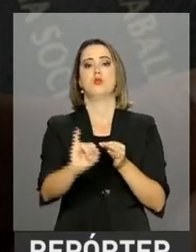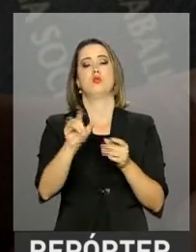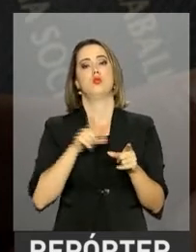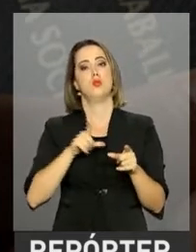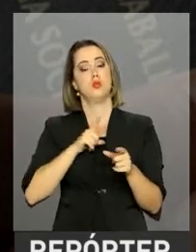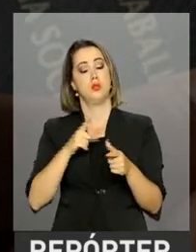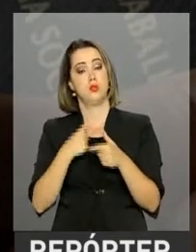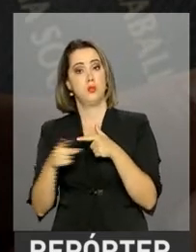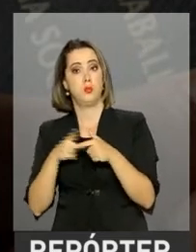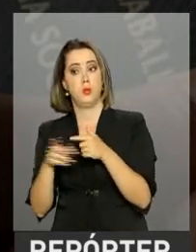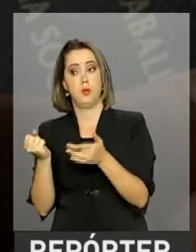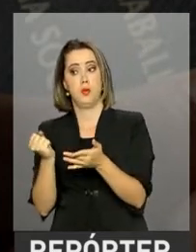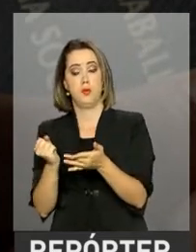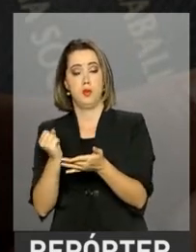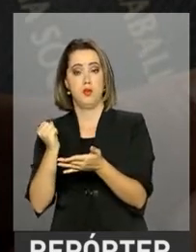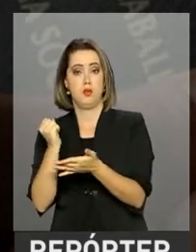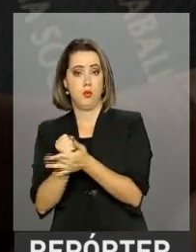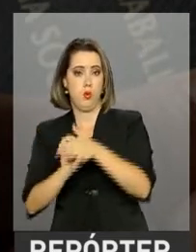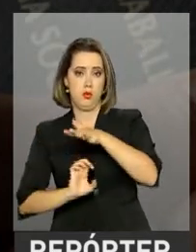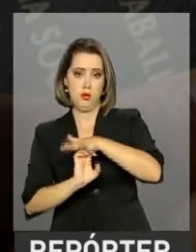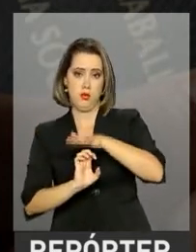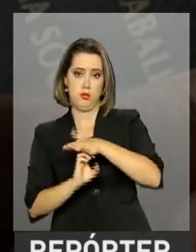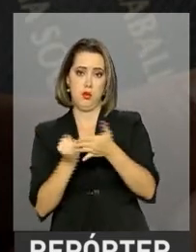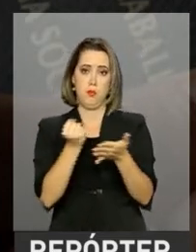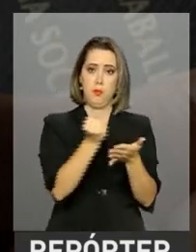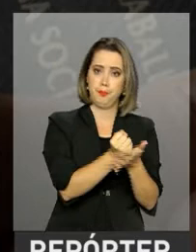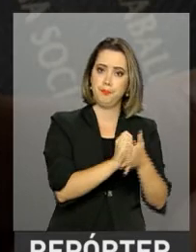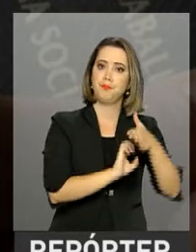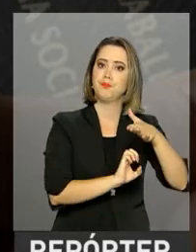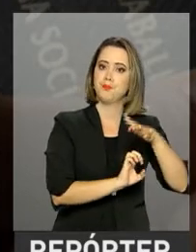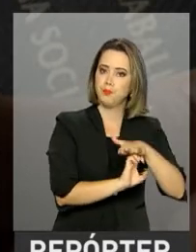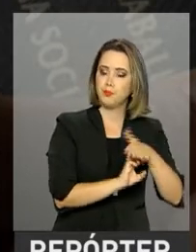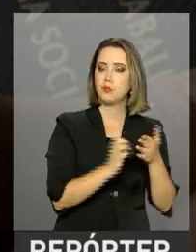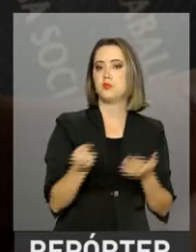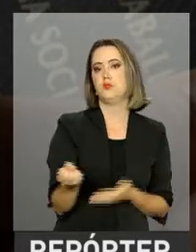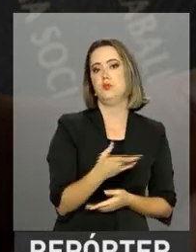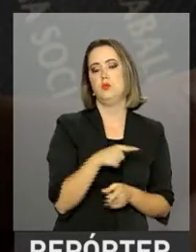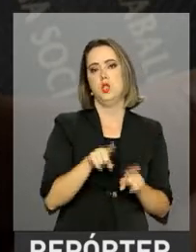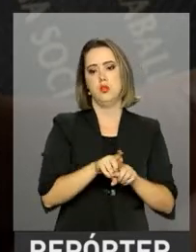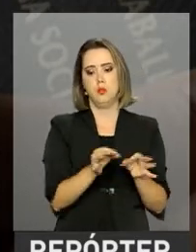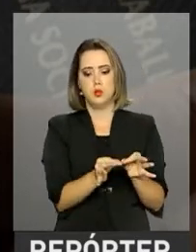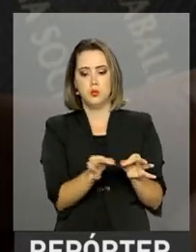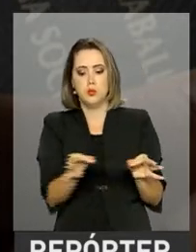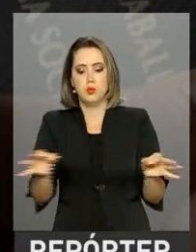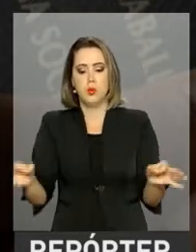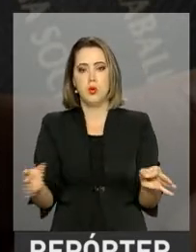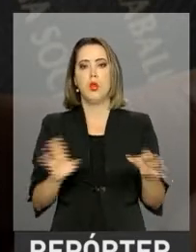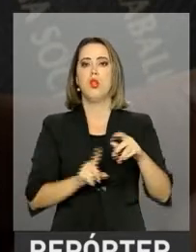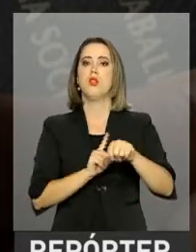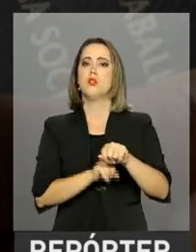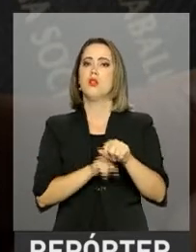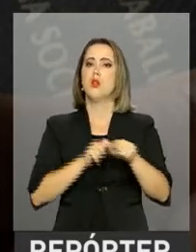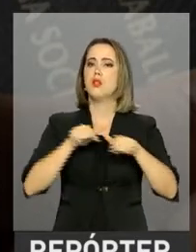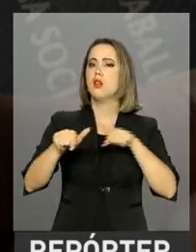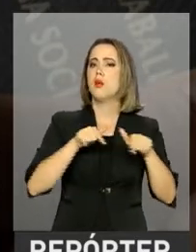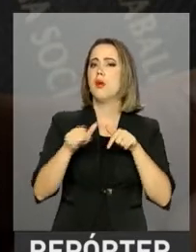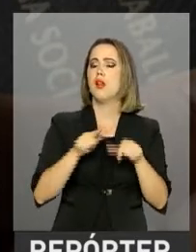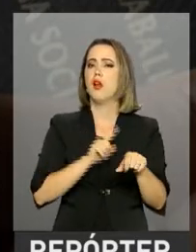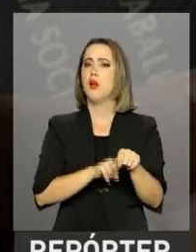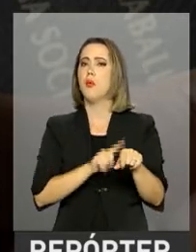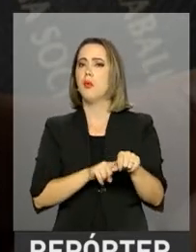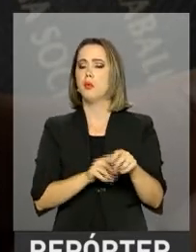terceirizados também ficou maior o prazo dos contratos temporários agora são 180